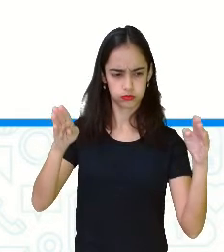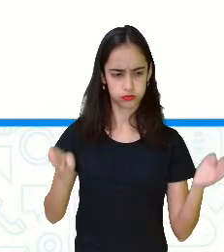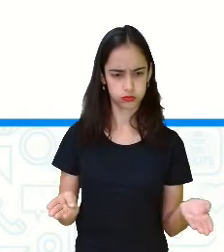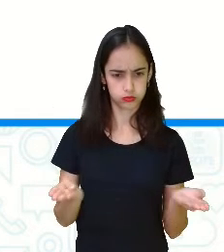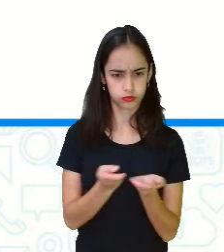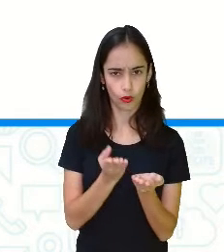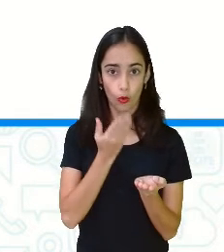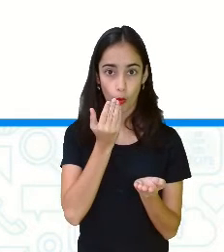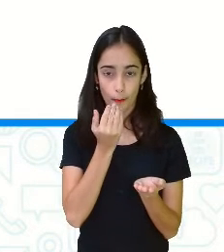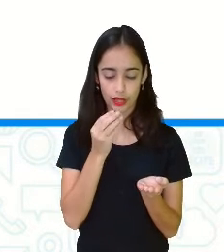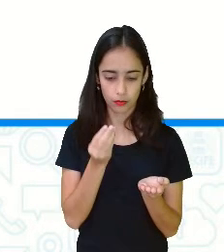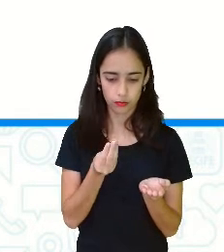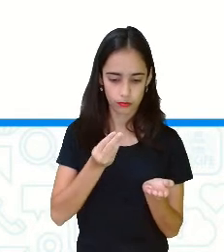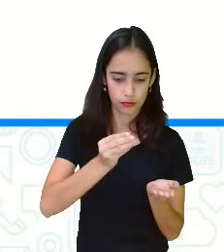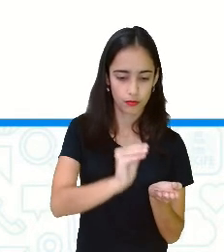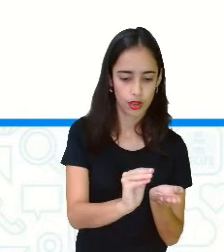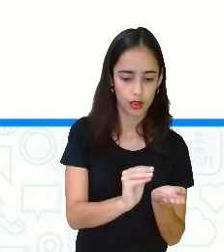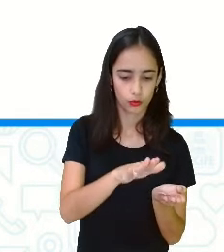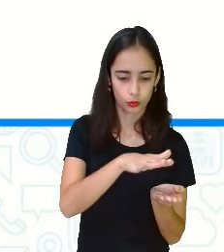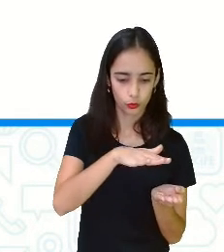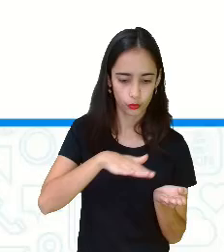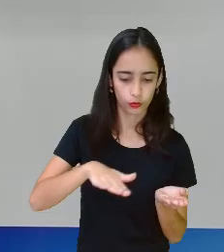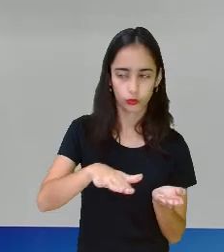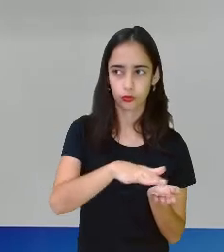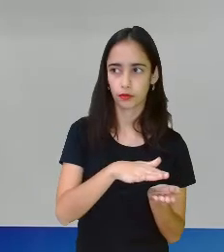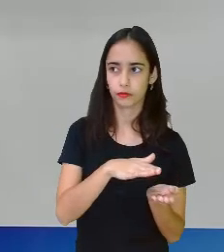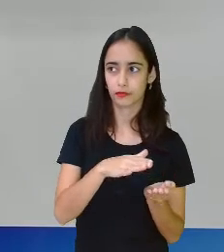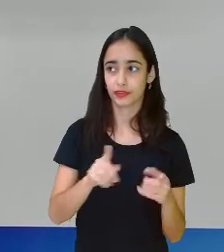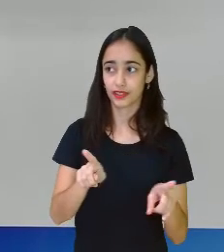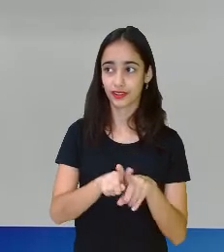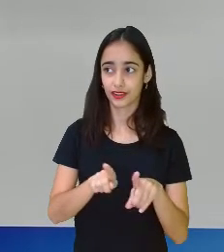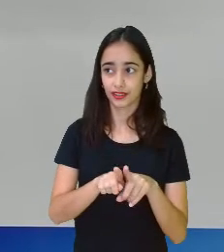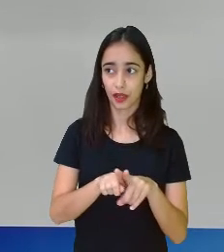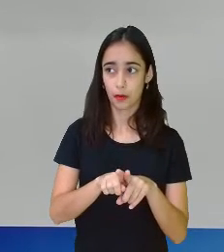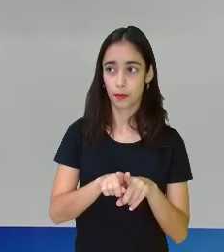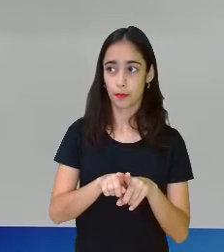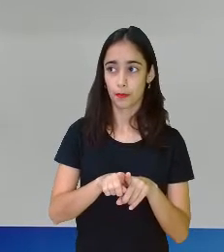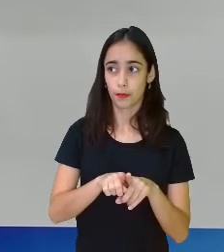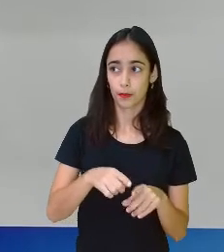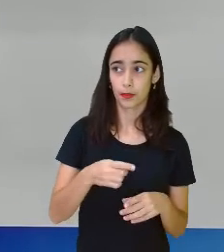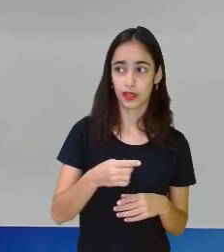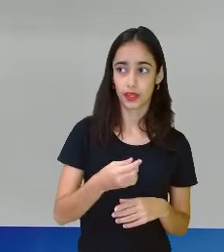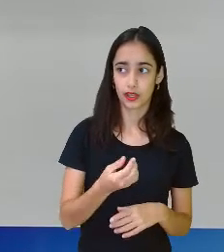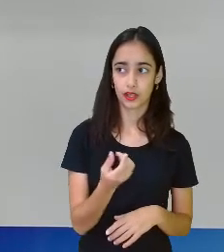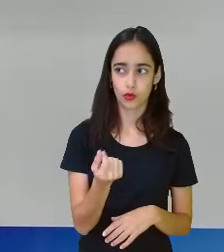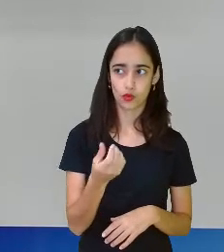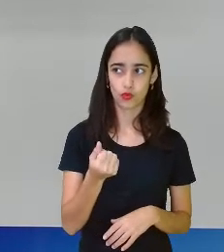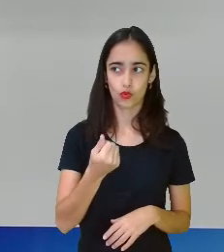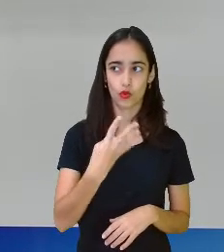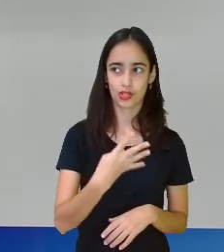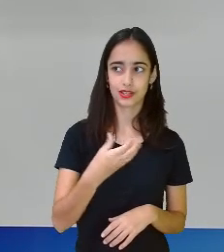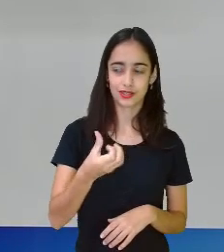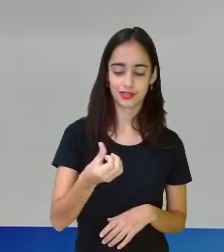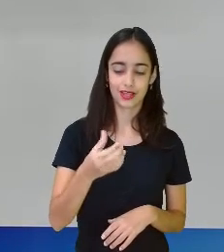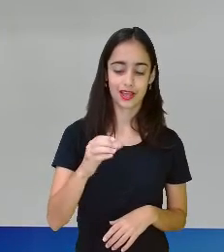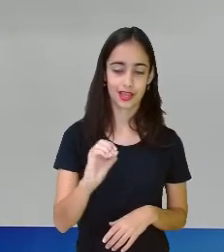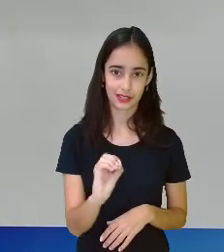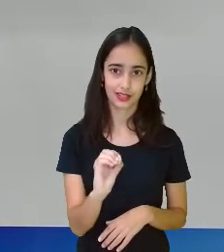R$460 e uma mesa por 239. Quanto ele gastou na compra? Por favor, né?